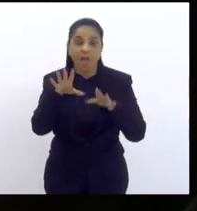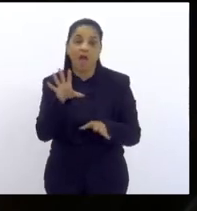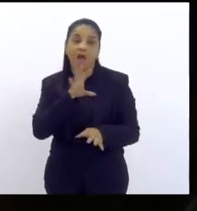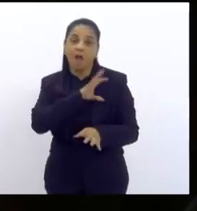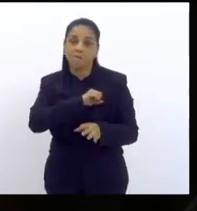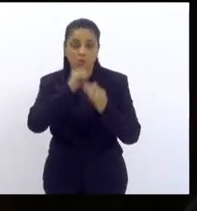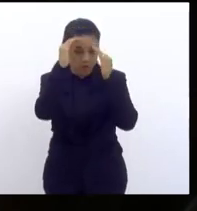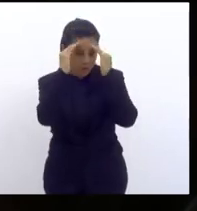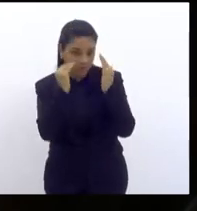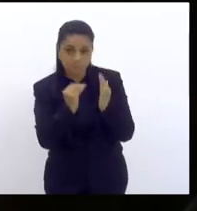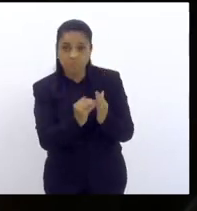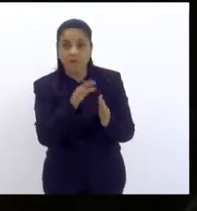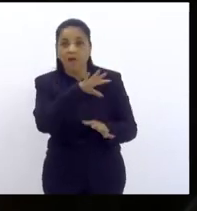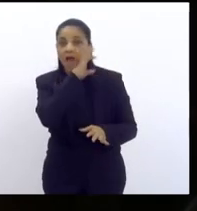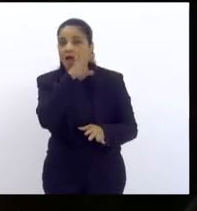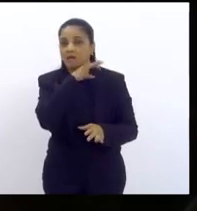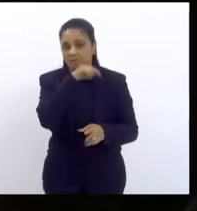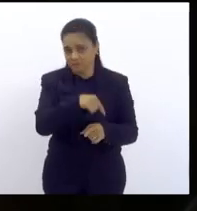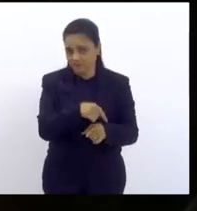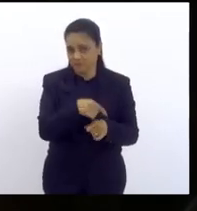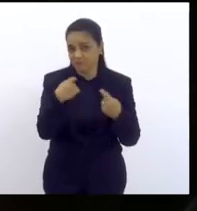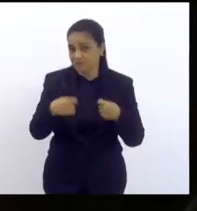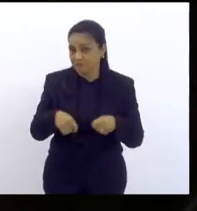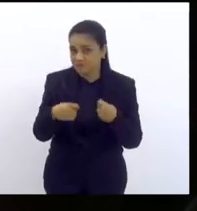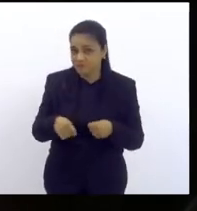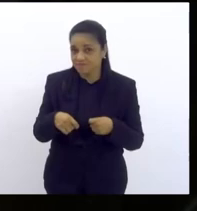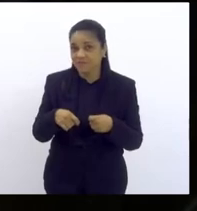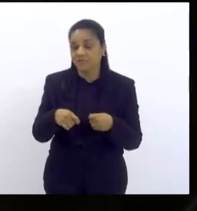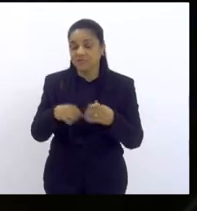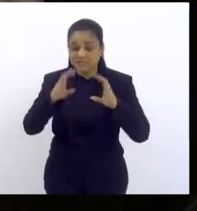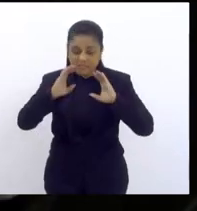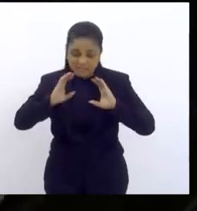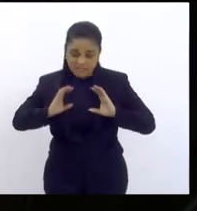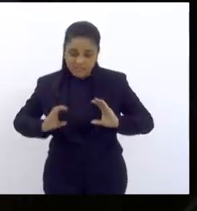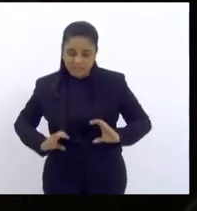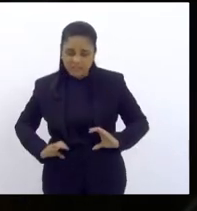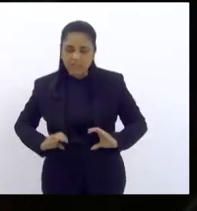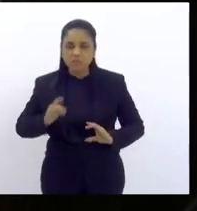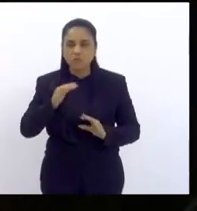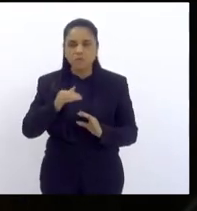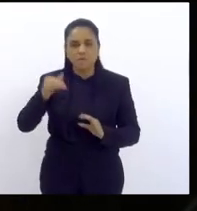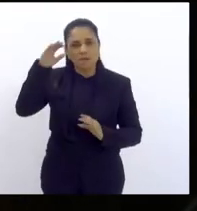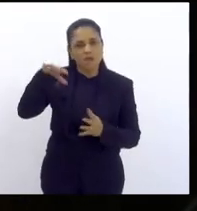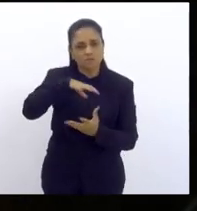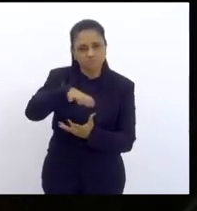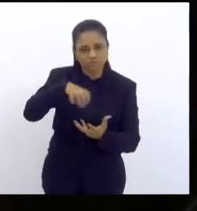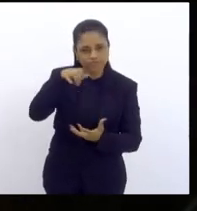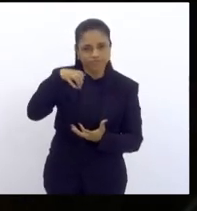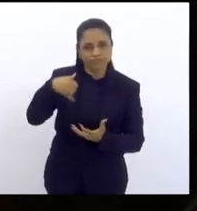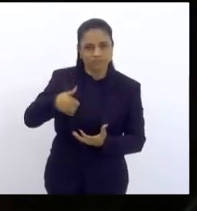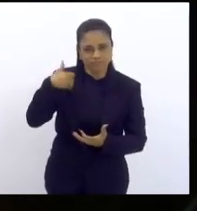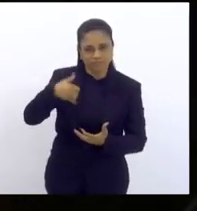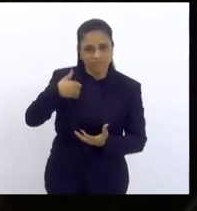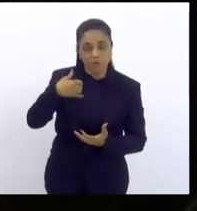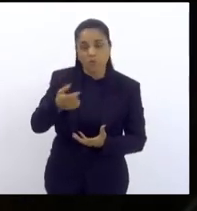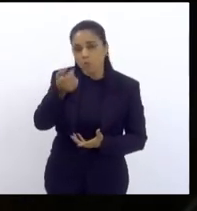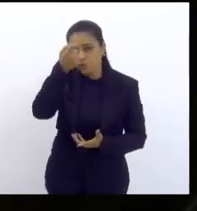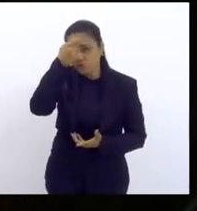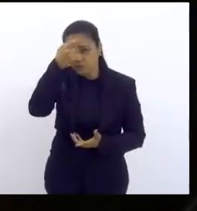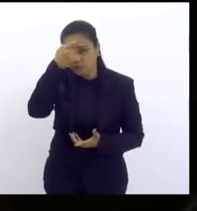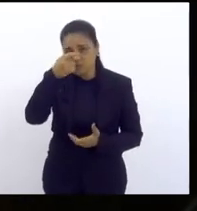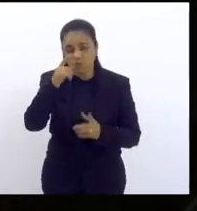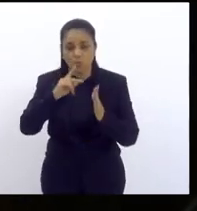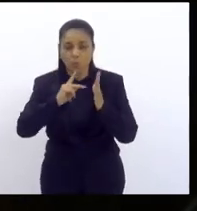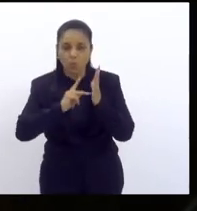o que a gente precisa criar naquele cidadão que é mais é mais velho uma conscientização nos condomínios